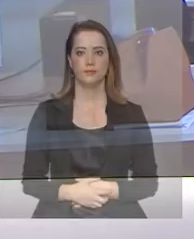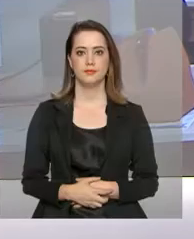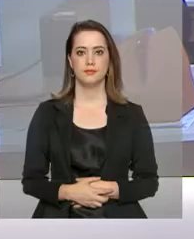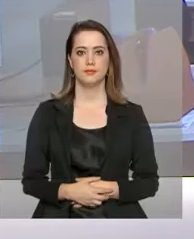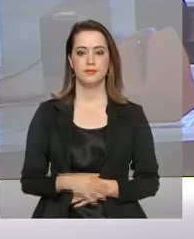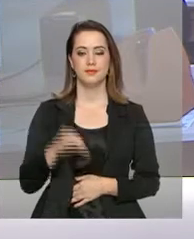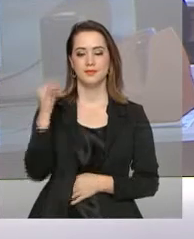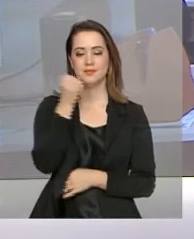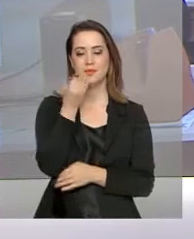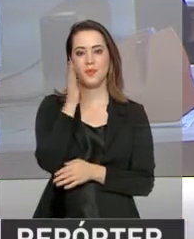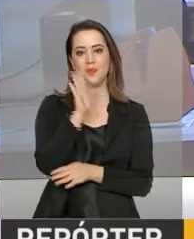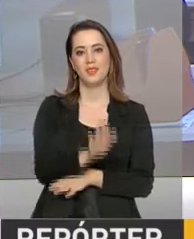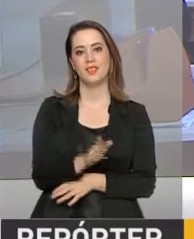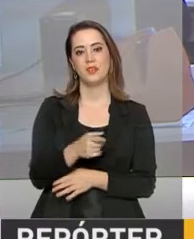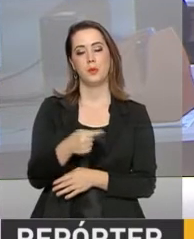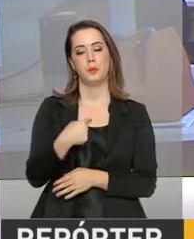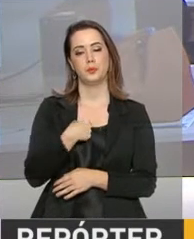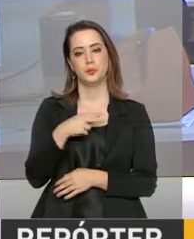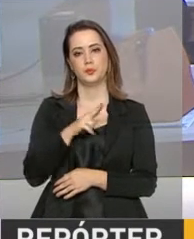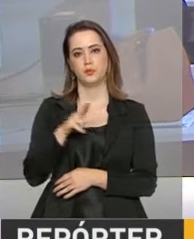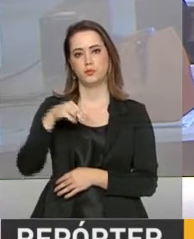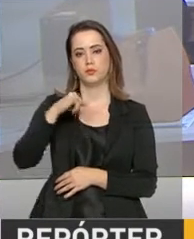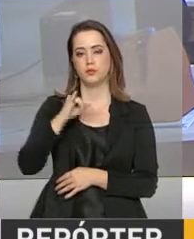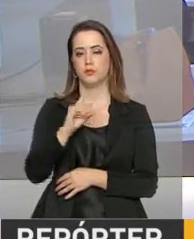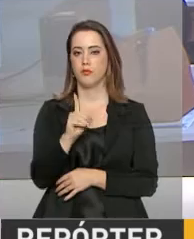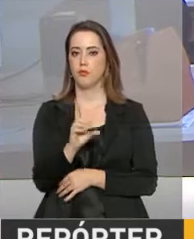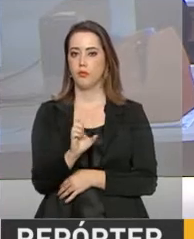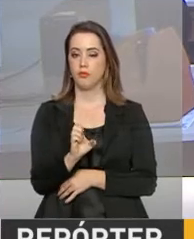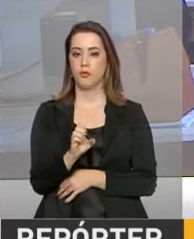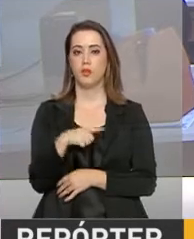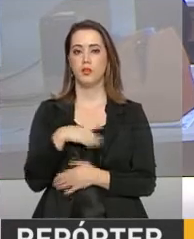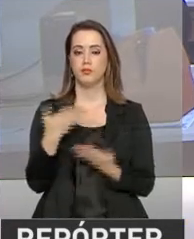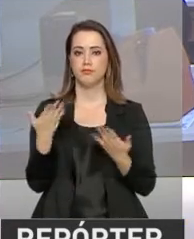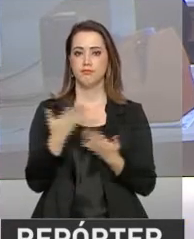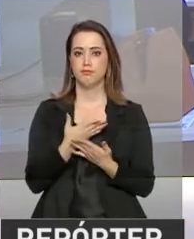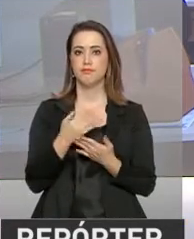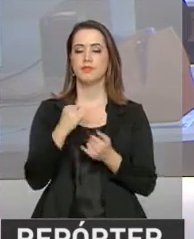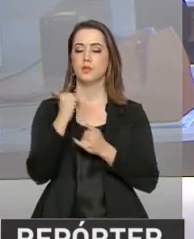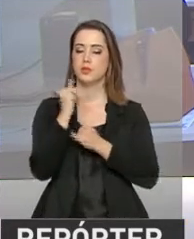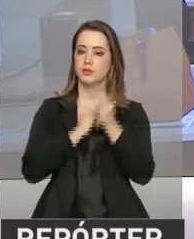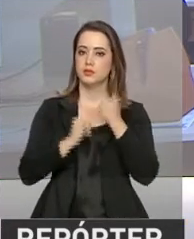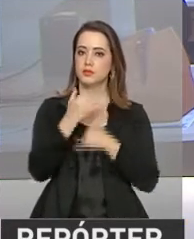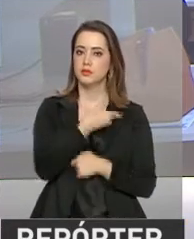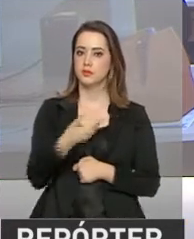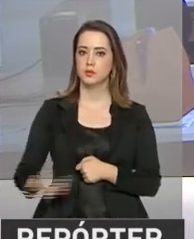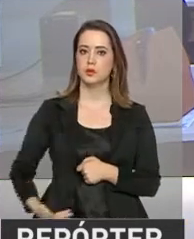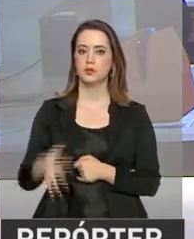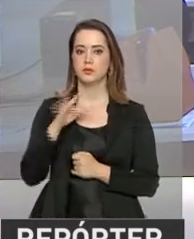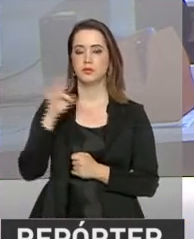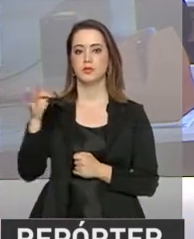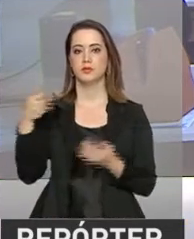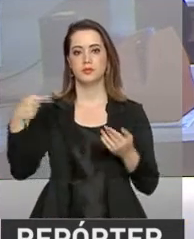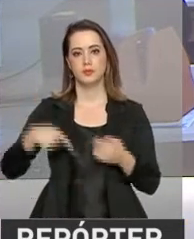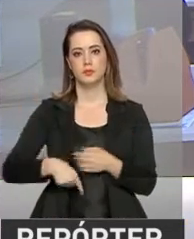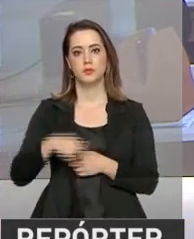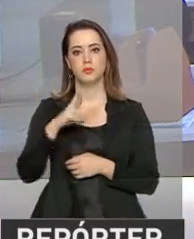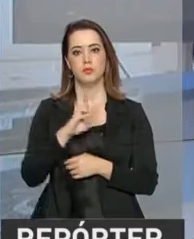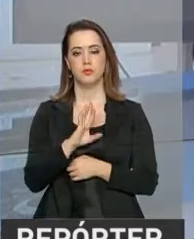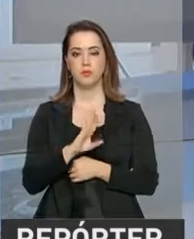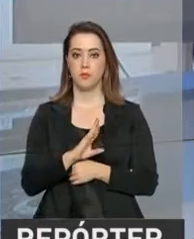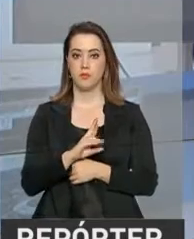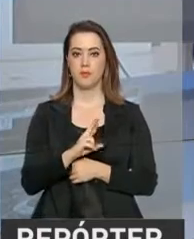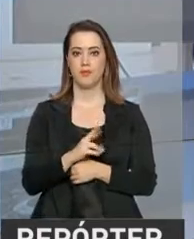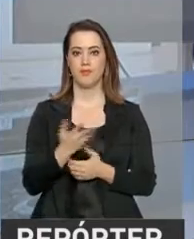boa tarde eu sou josé luiz filho ea partir de agora trago pra você as notícias do governo federal aqui no repórter nbr